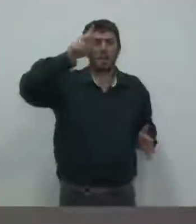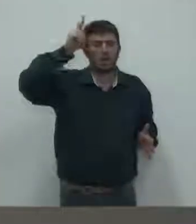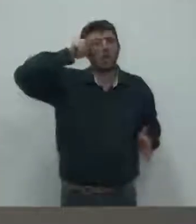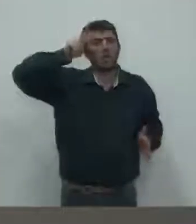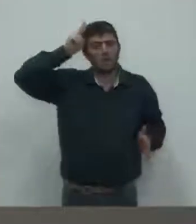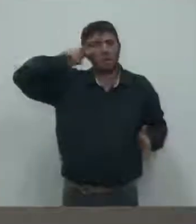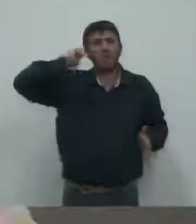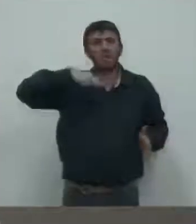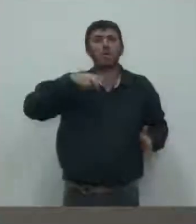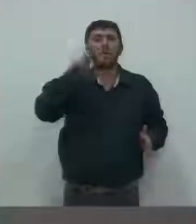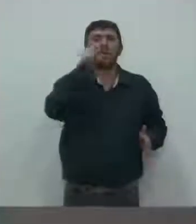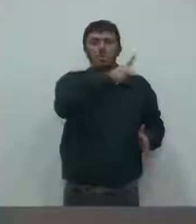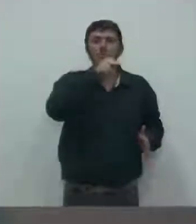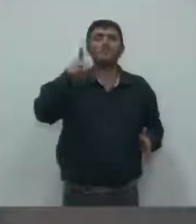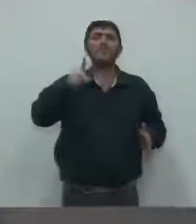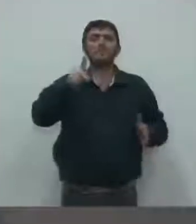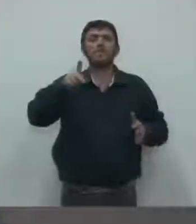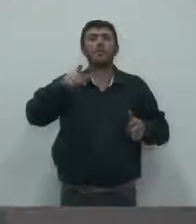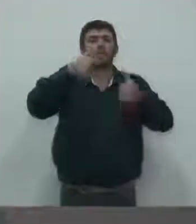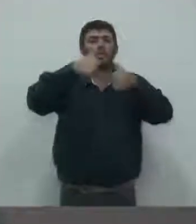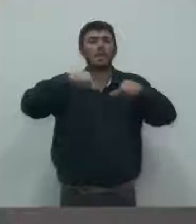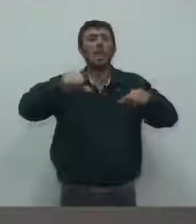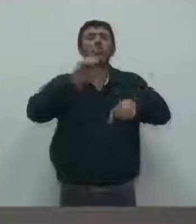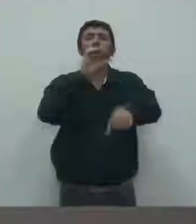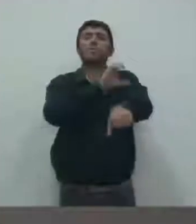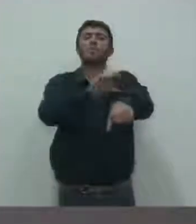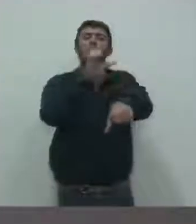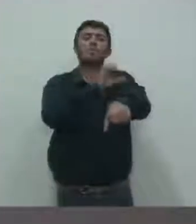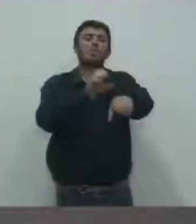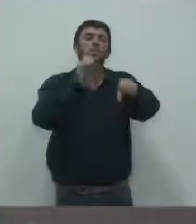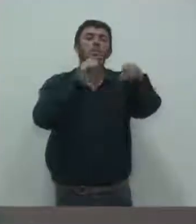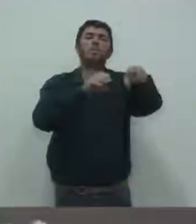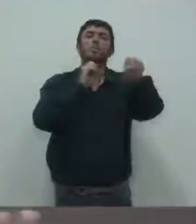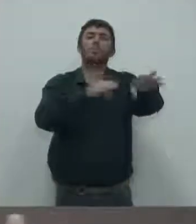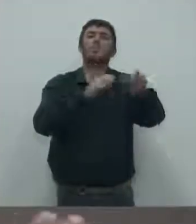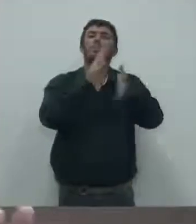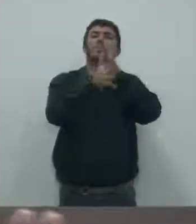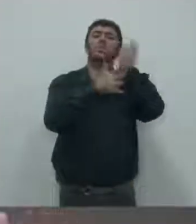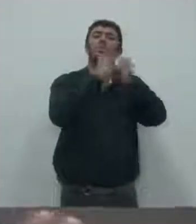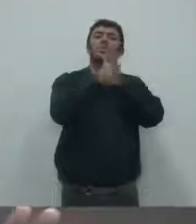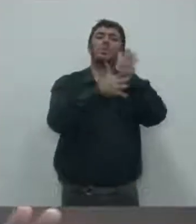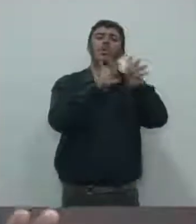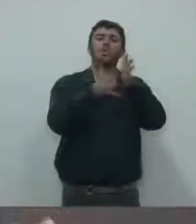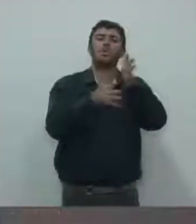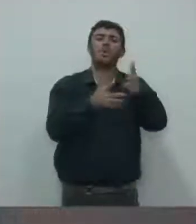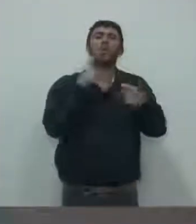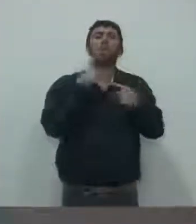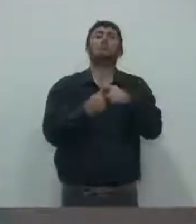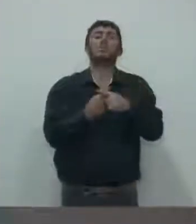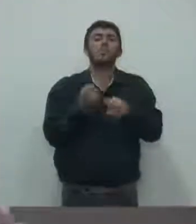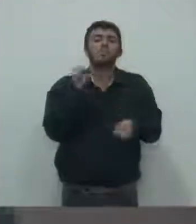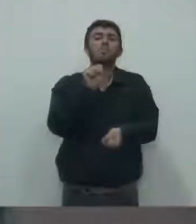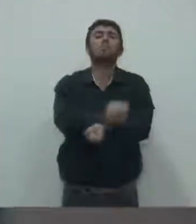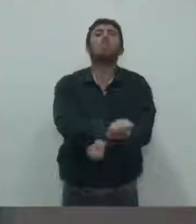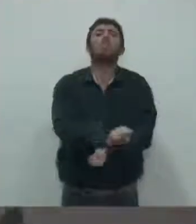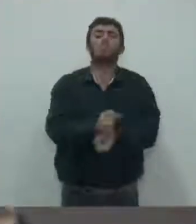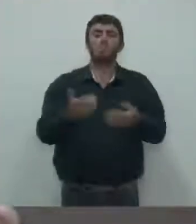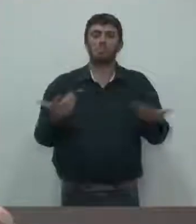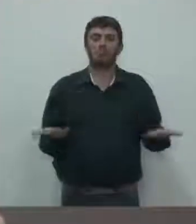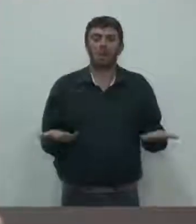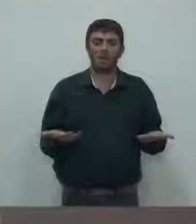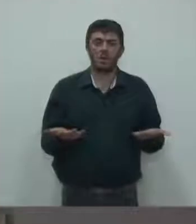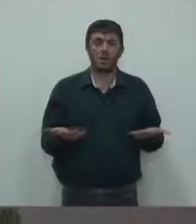professoras que davam curso de Libras. Não é preciso entender, não sei se o Adriano lembra, não sei porque parou, se parou de fato, não é? Porque não é